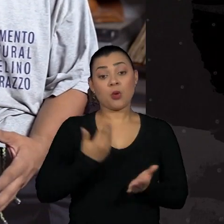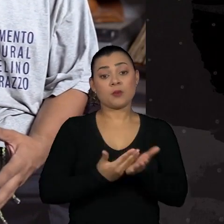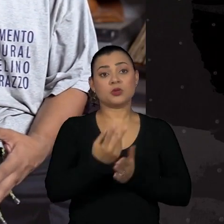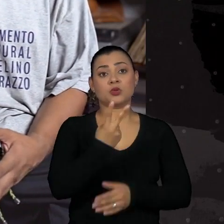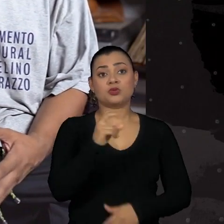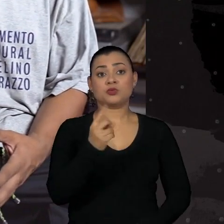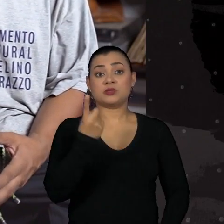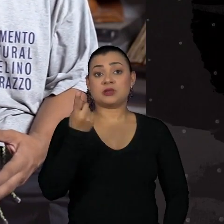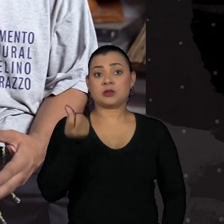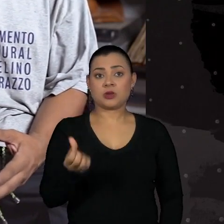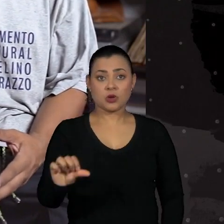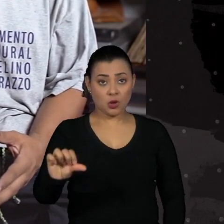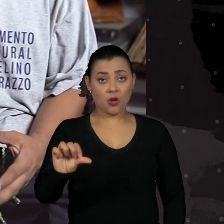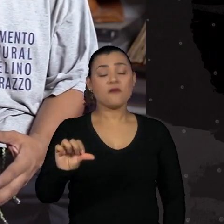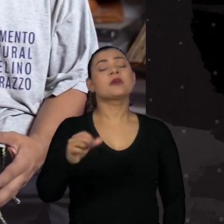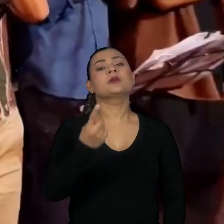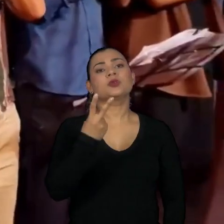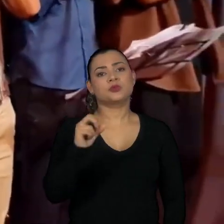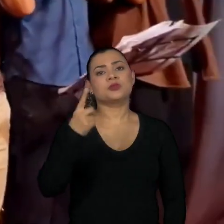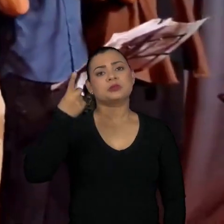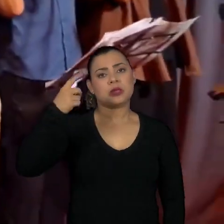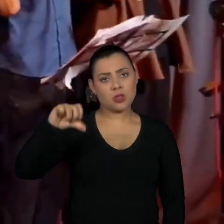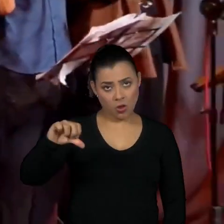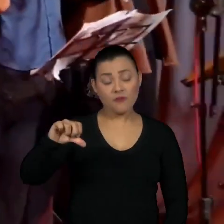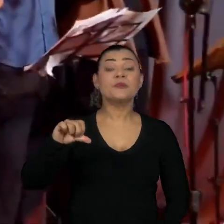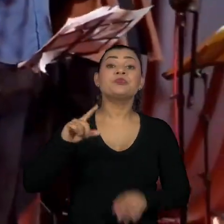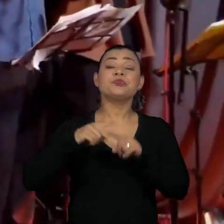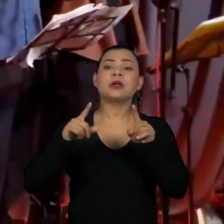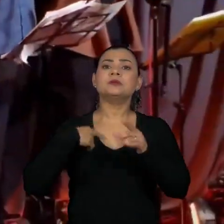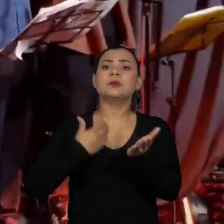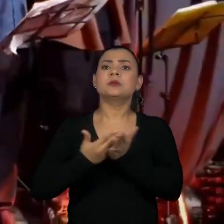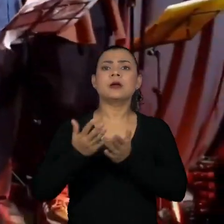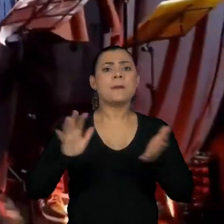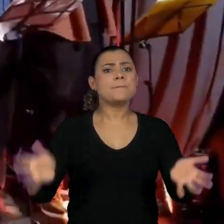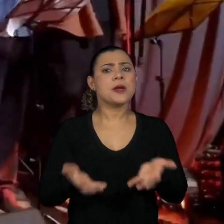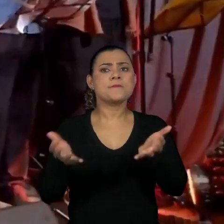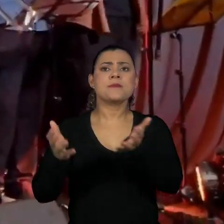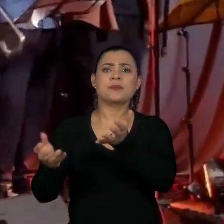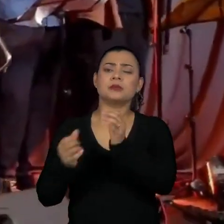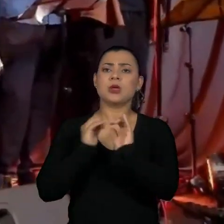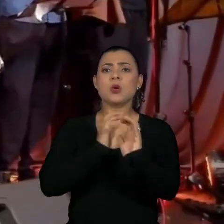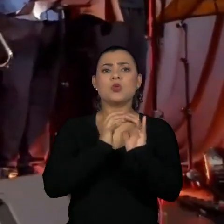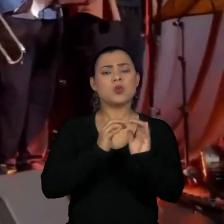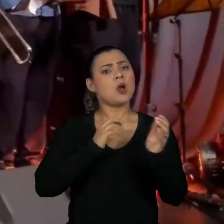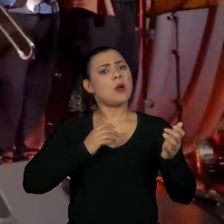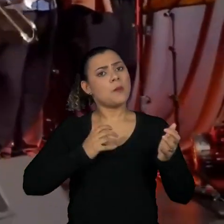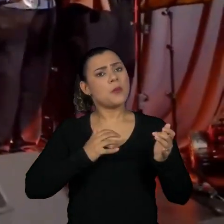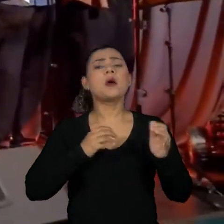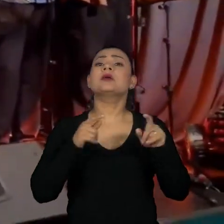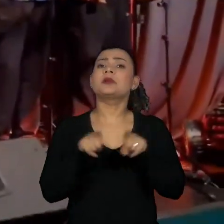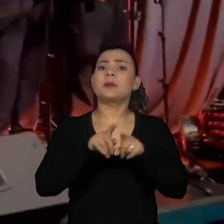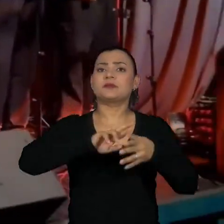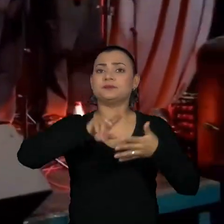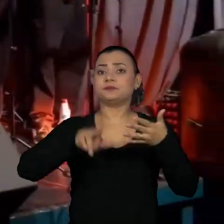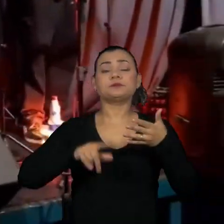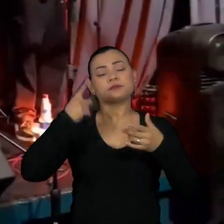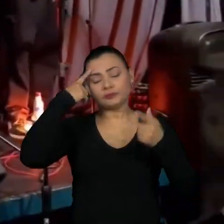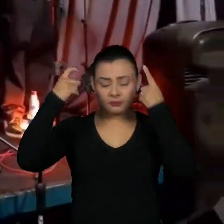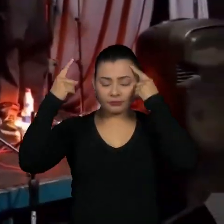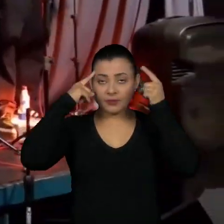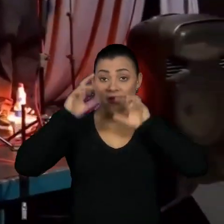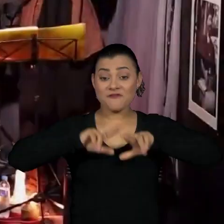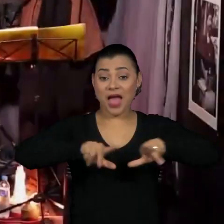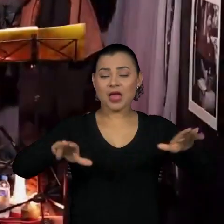2019 através do Sarau Força Bruta. E desse disparador do Sarau Força Bruta a gente cria o Festival Favela Instrumental, que a ideia é ter